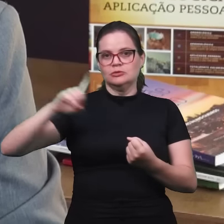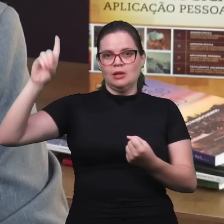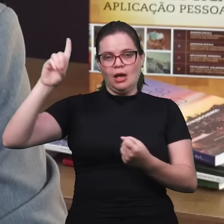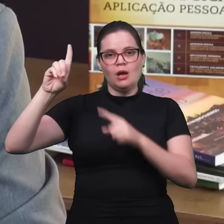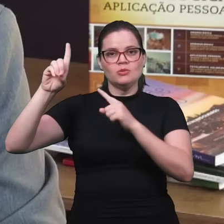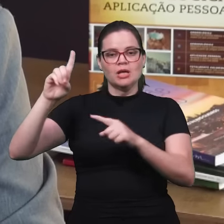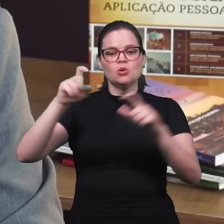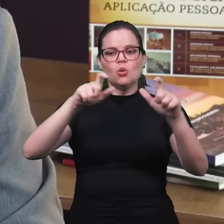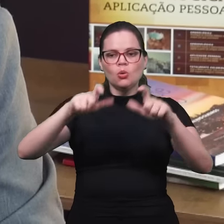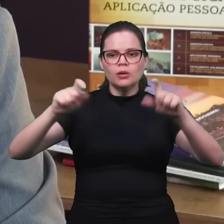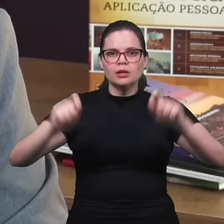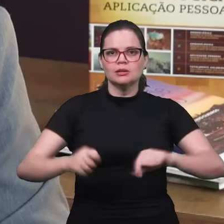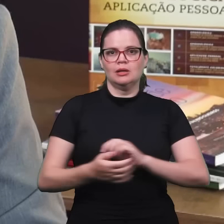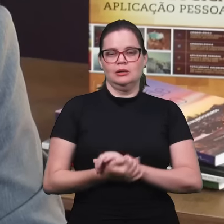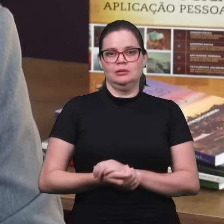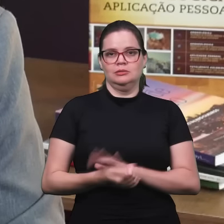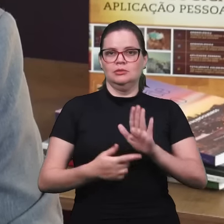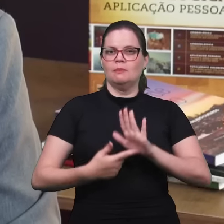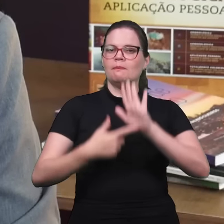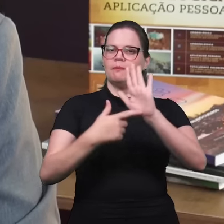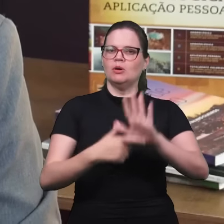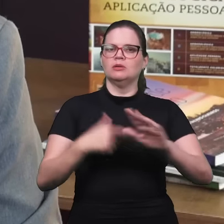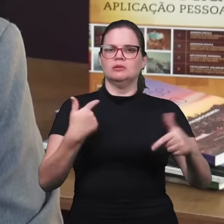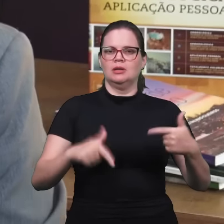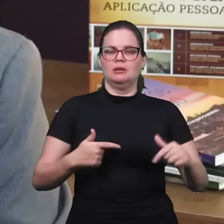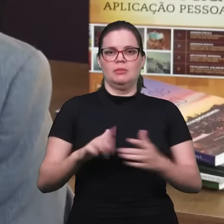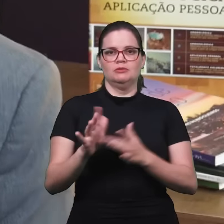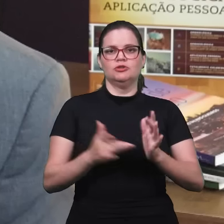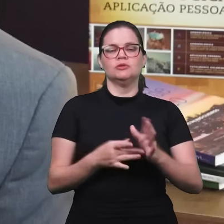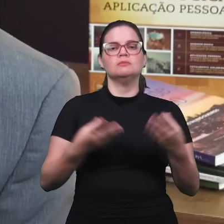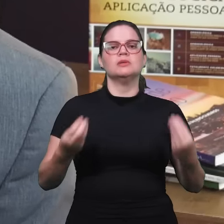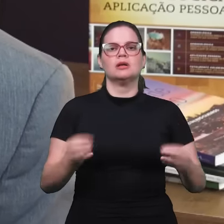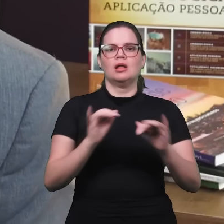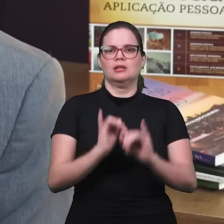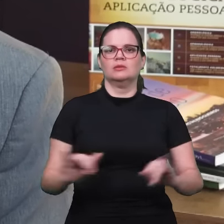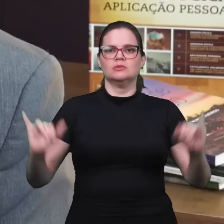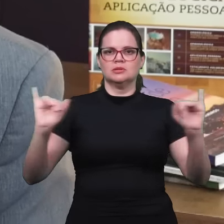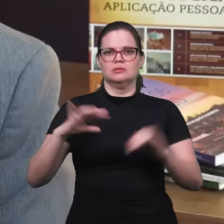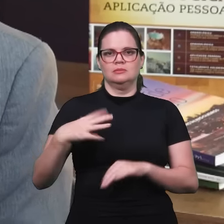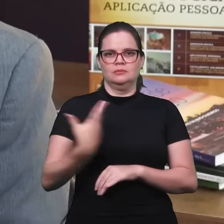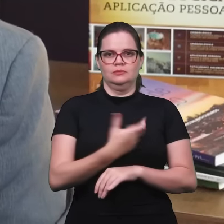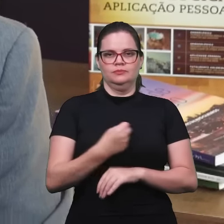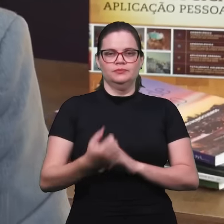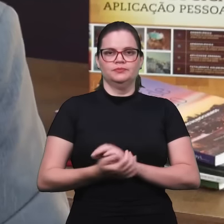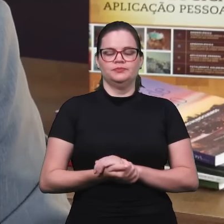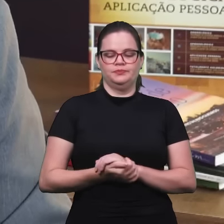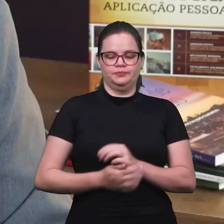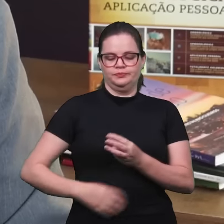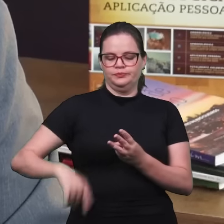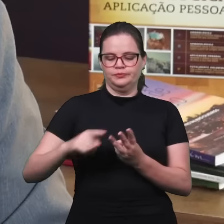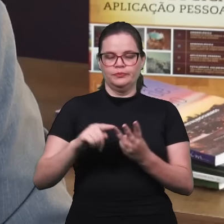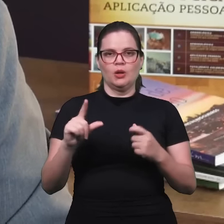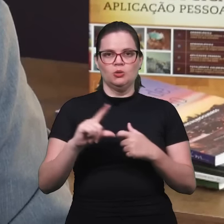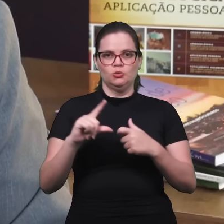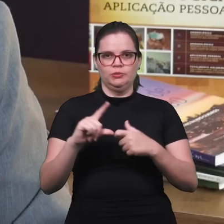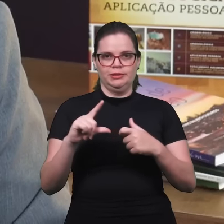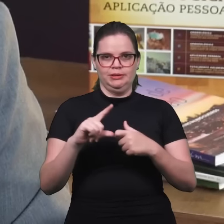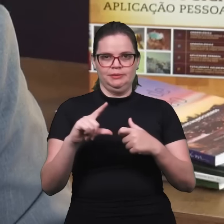esse trabalho de Jesus em anunciar a salvação. Então, Marcos vai trazer isso. Já no Evangelho de